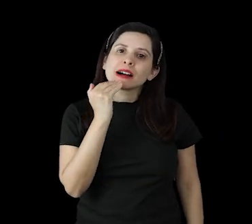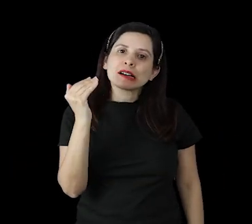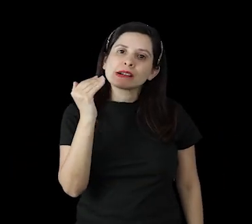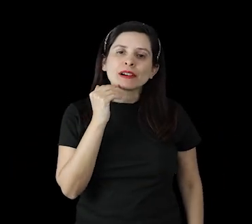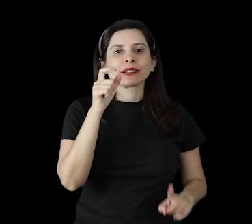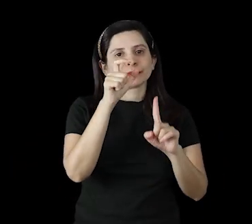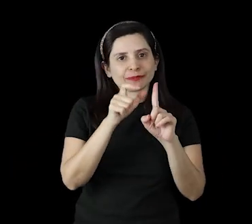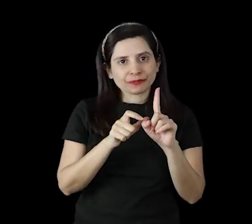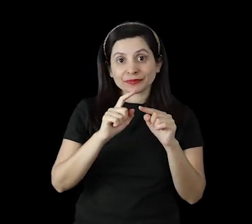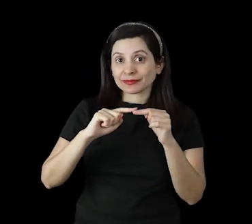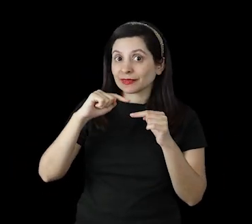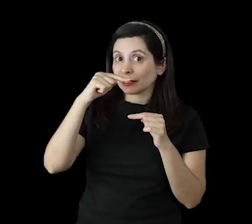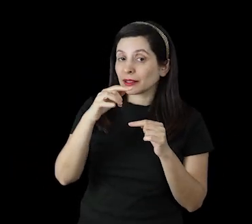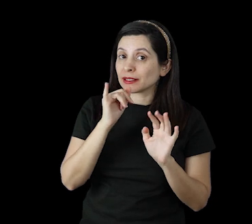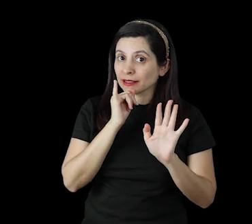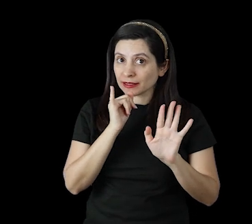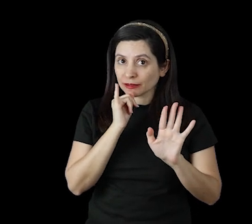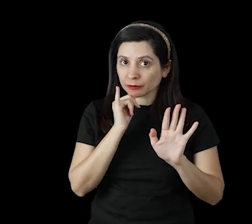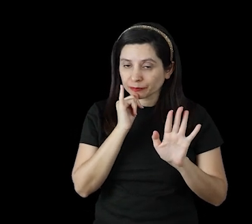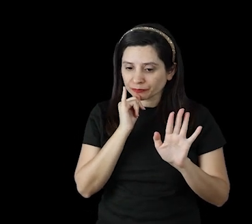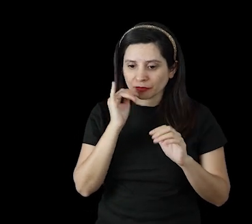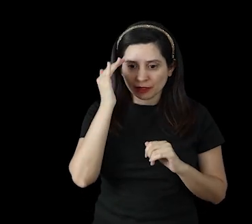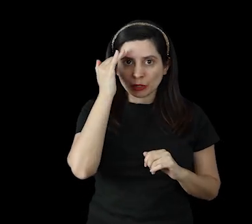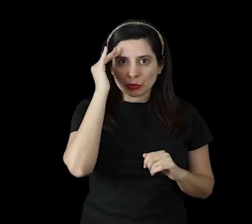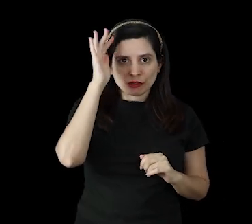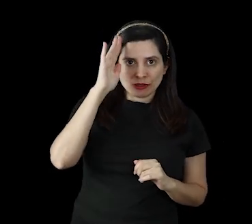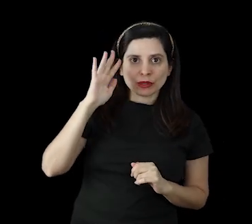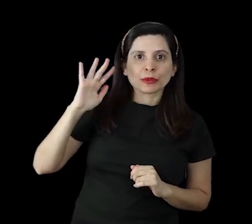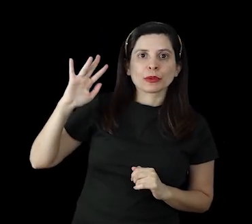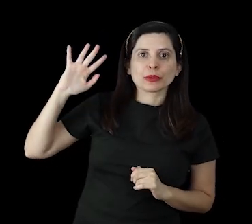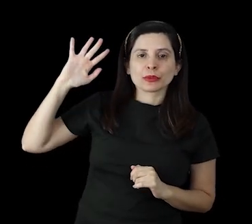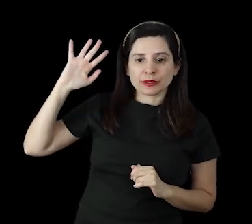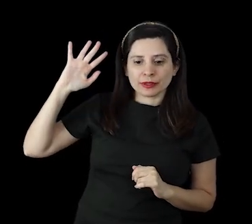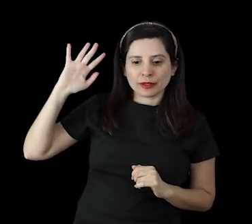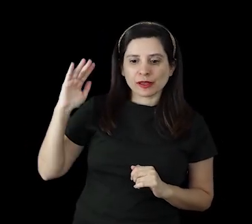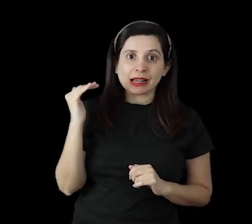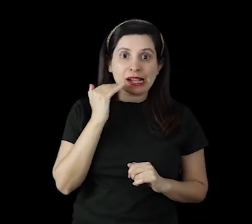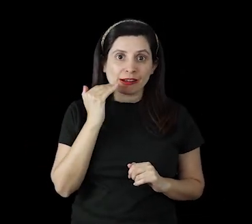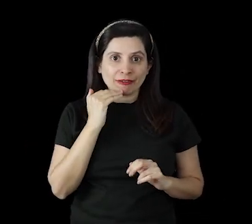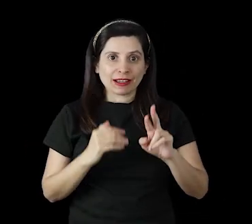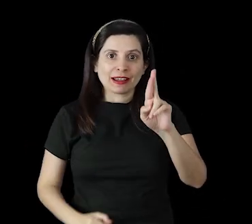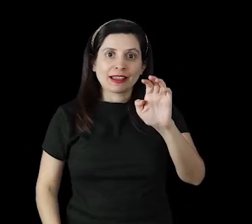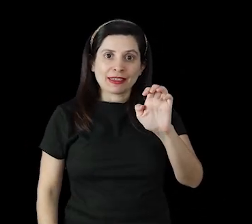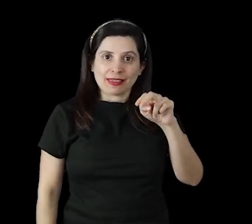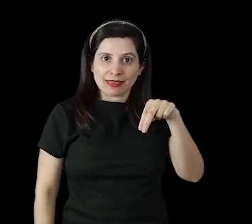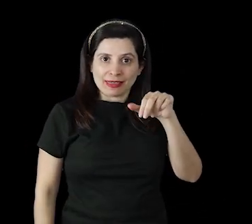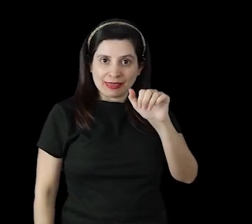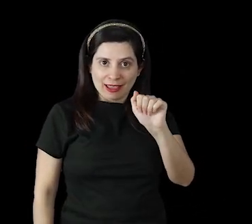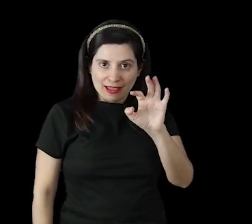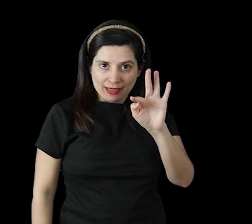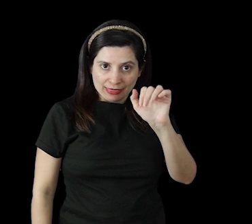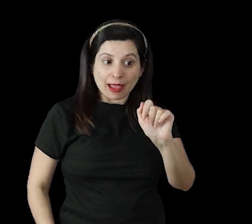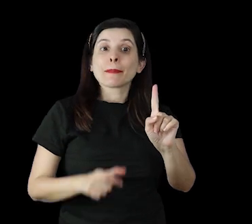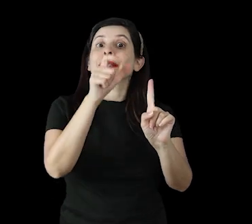personagem, né? E aí depois, por exemplo, que eu entendi essa teoria, a falha da Renata, que é a minha personagem, a mesma parte de um